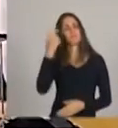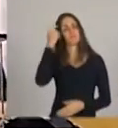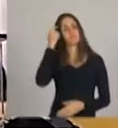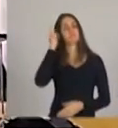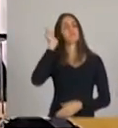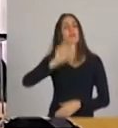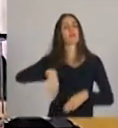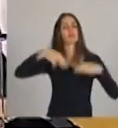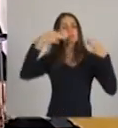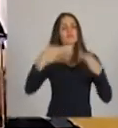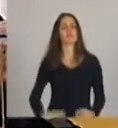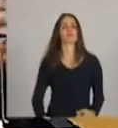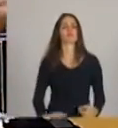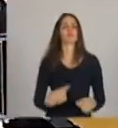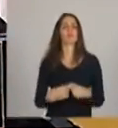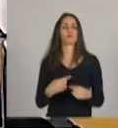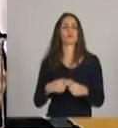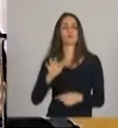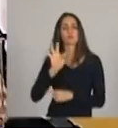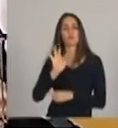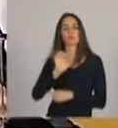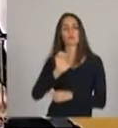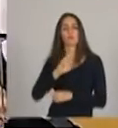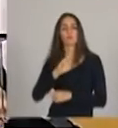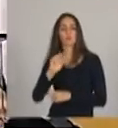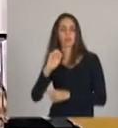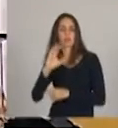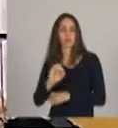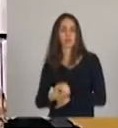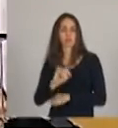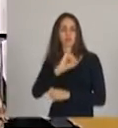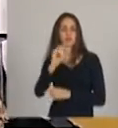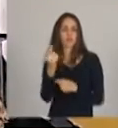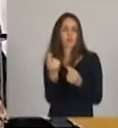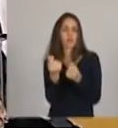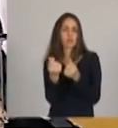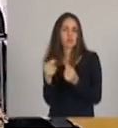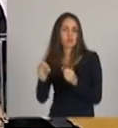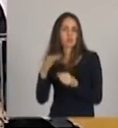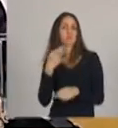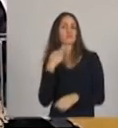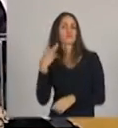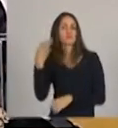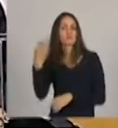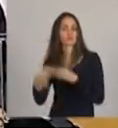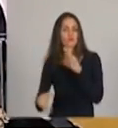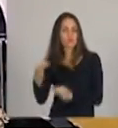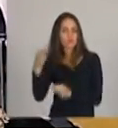caminho certo, porque, como disse Ferraço, se o orçamento da Justiça consome